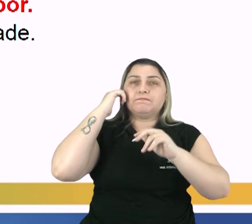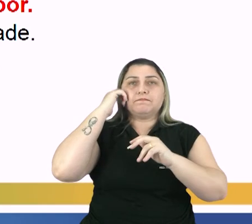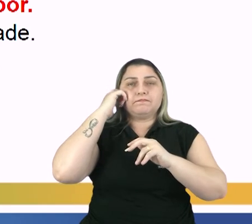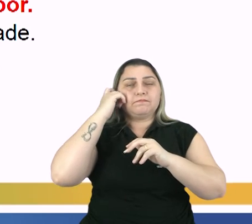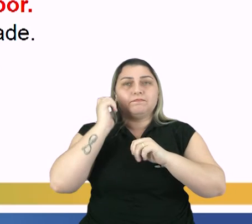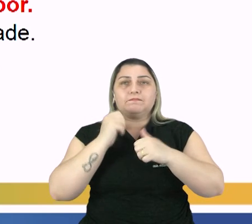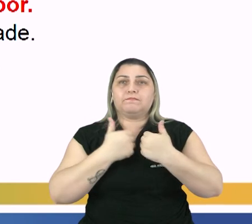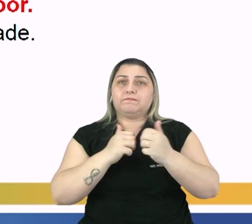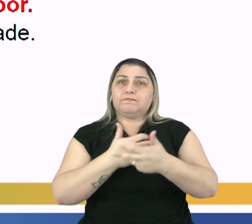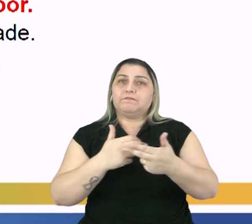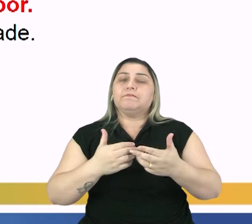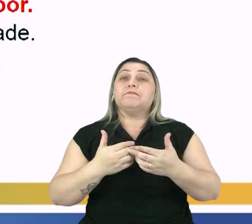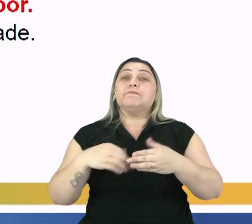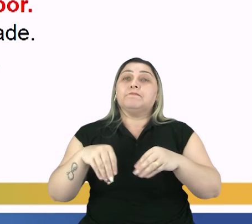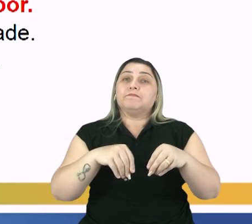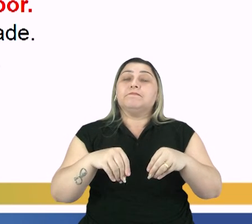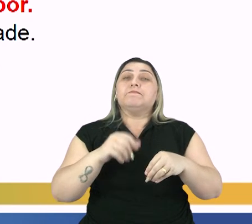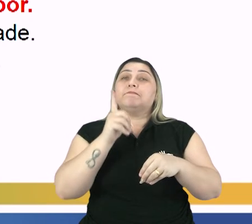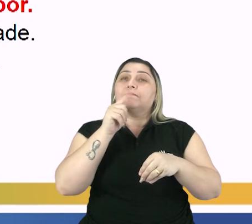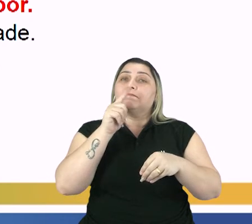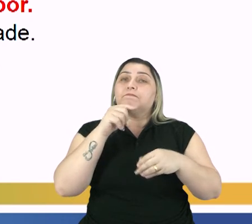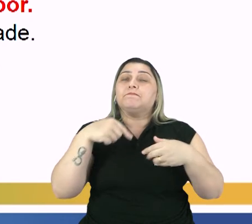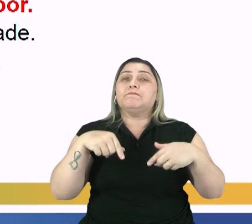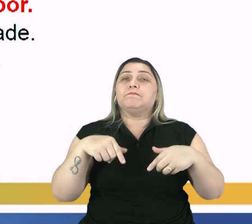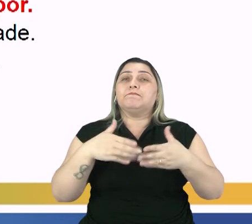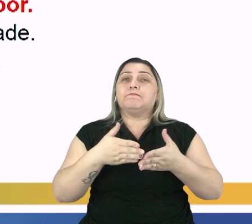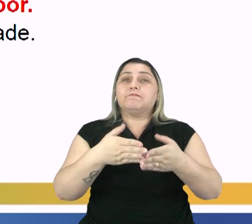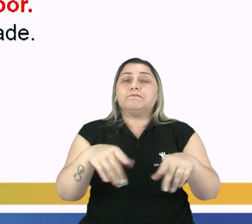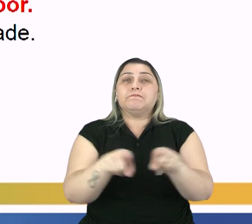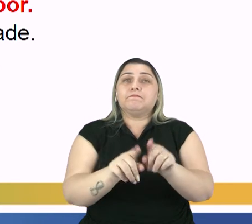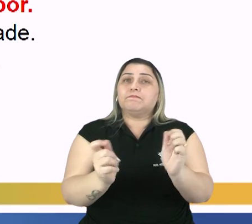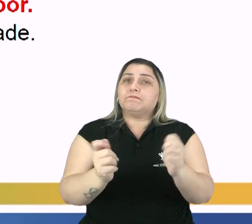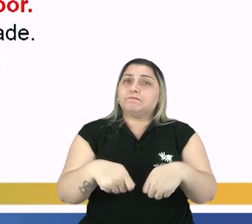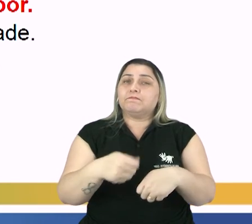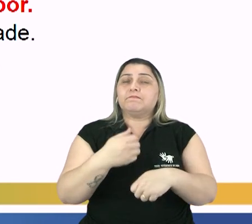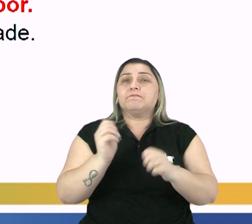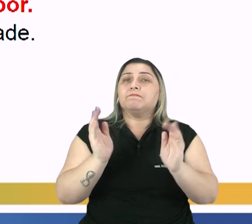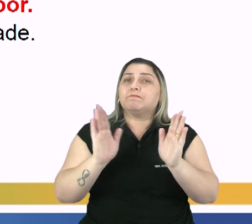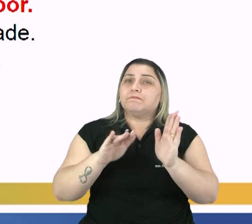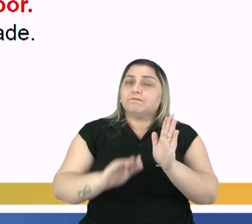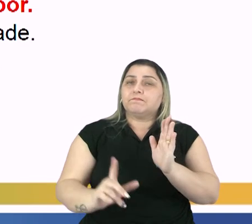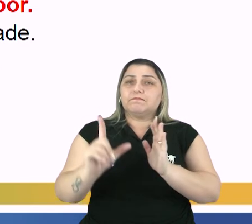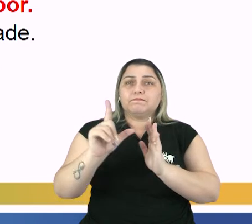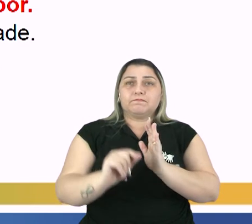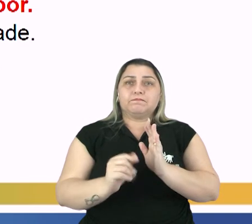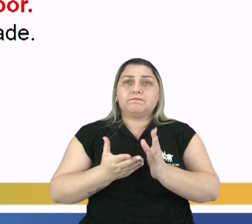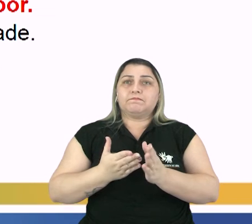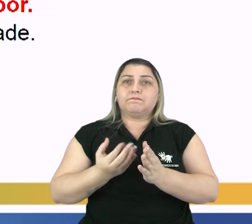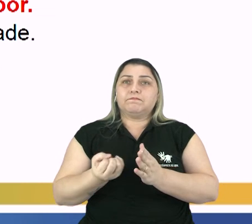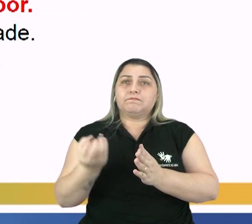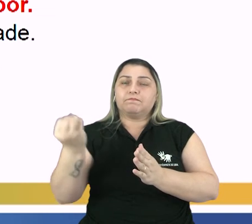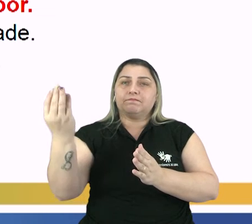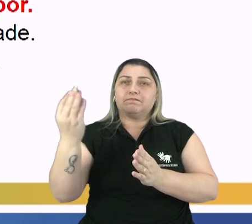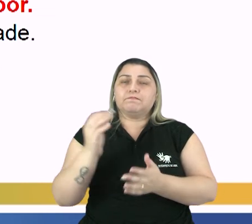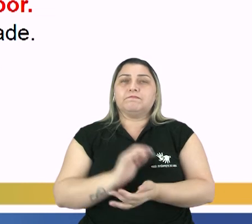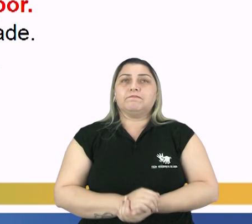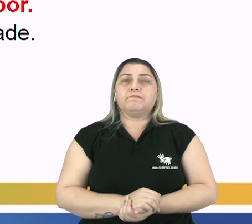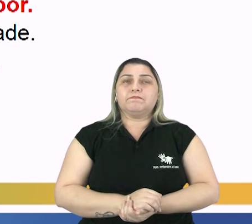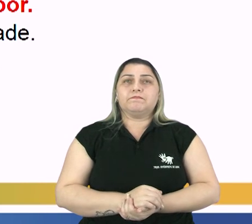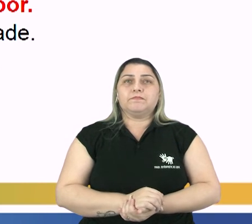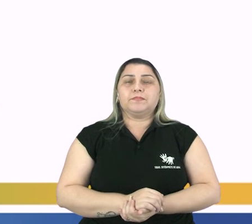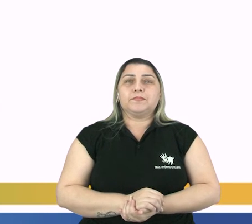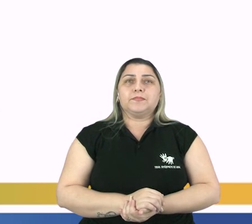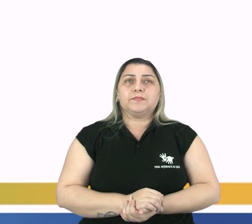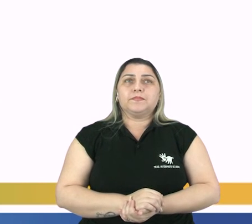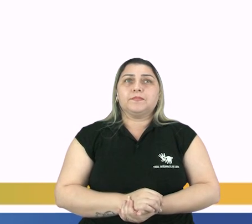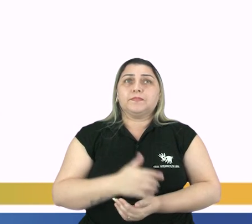de transporte terrestres e marinhos que possibilitaram uma menor duração das viagens. Tudo a vapor, é claro, nesse